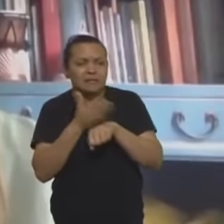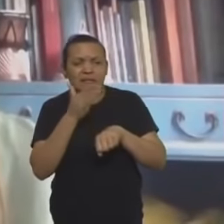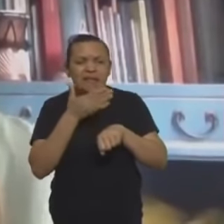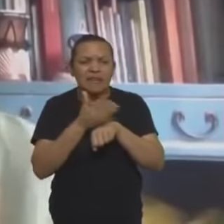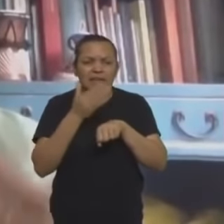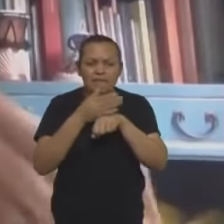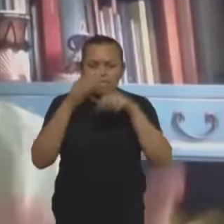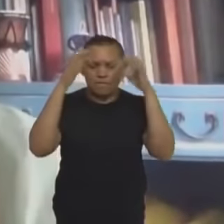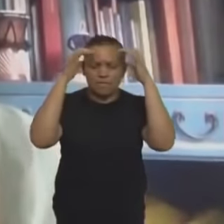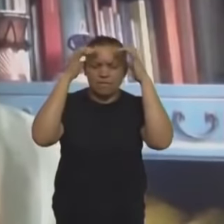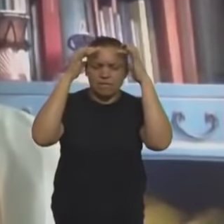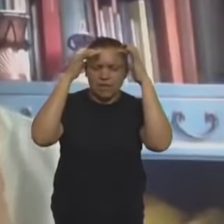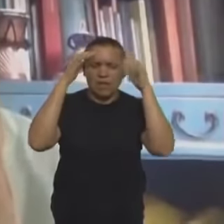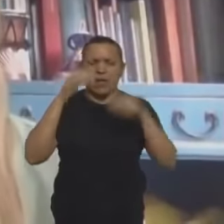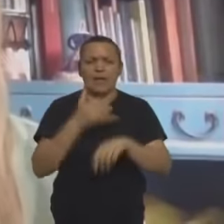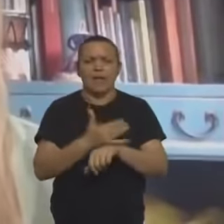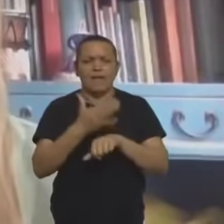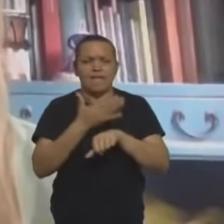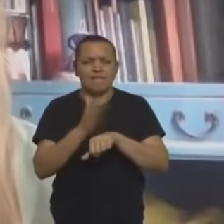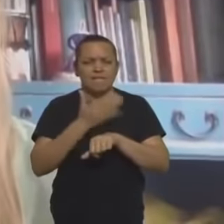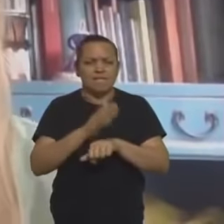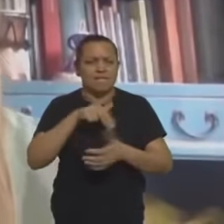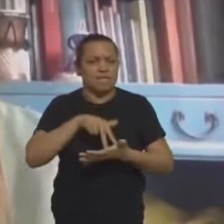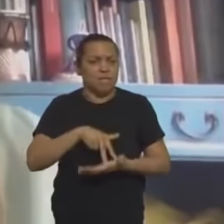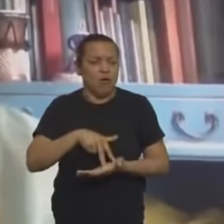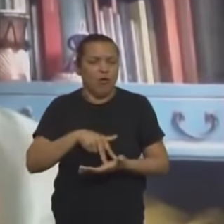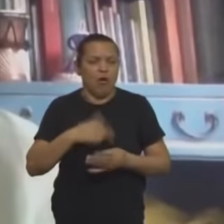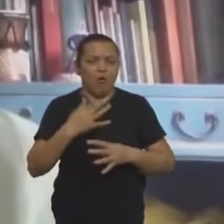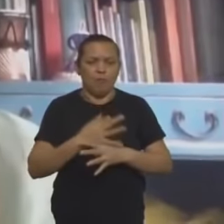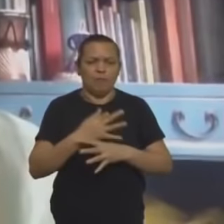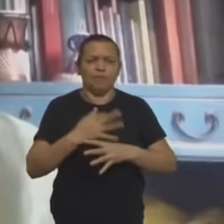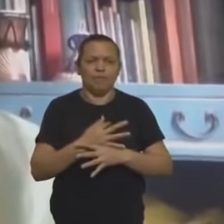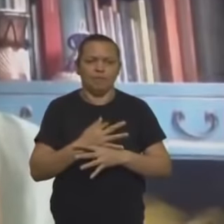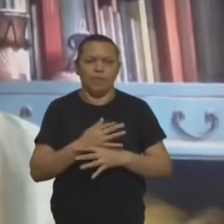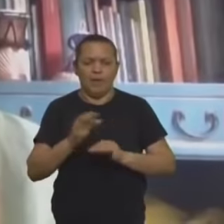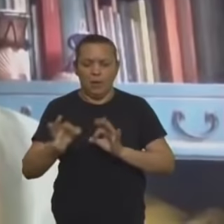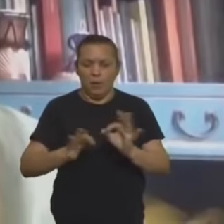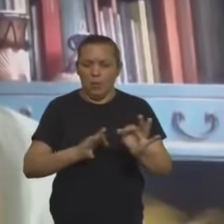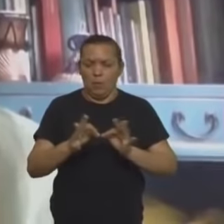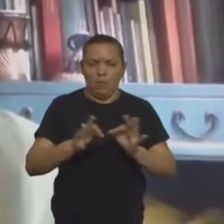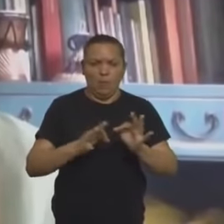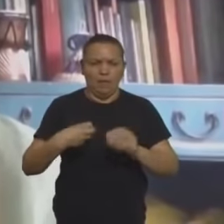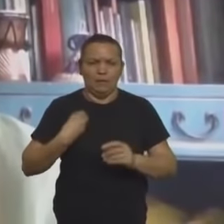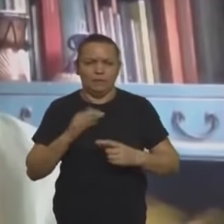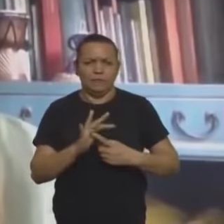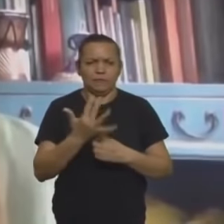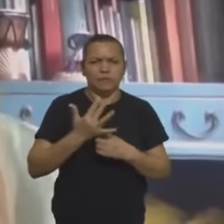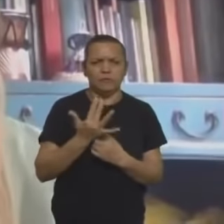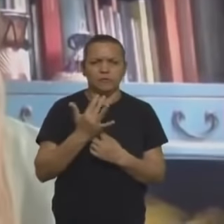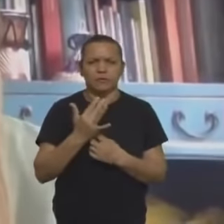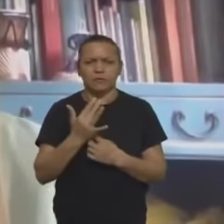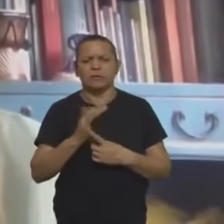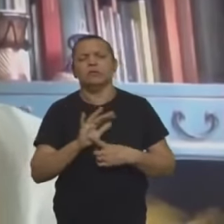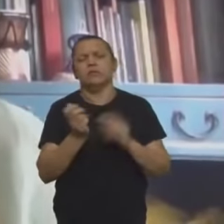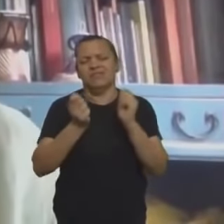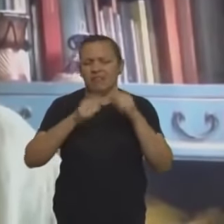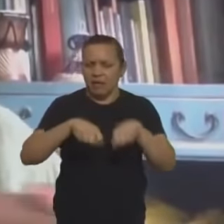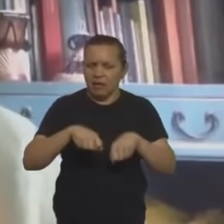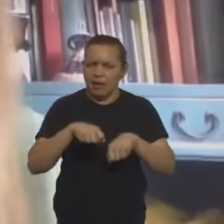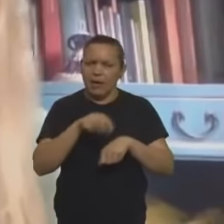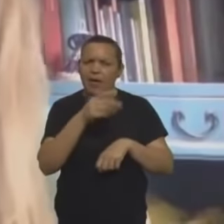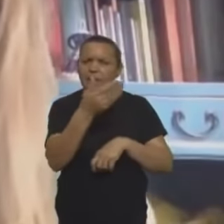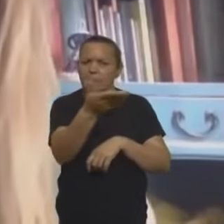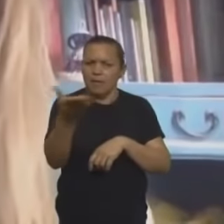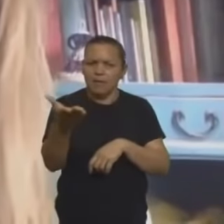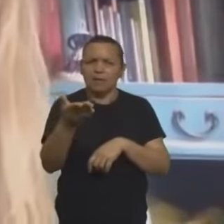para fortalecer a nossa autorregulação. E isso o programa traz para vocês, o projeto de convivência,